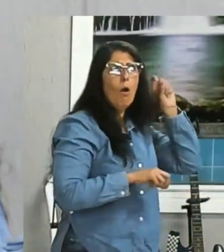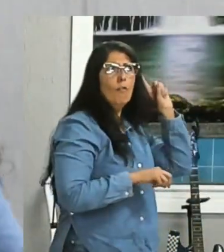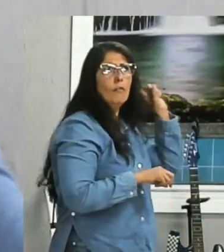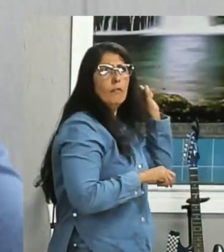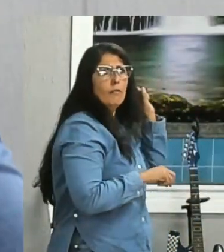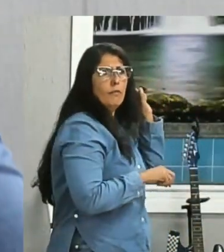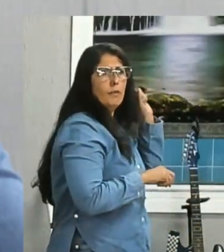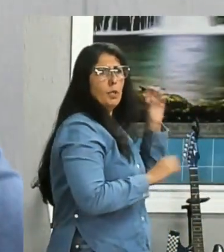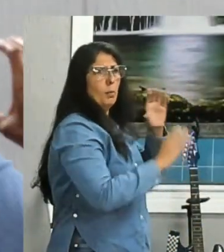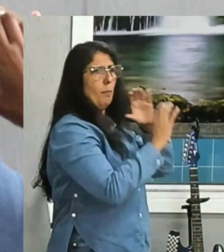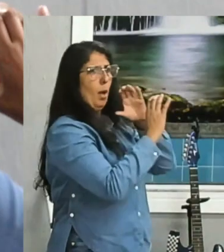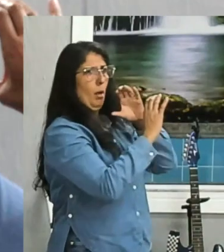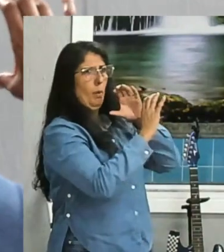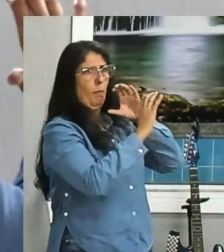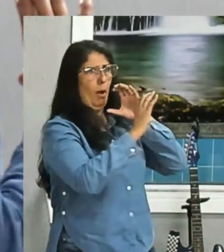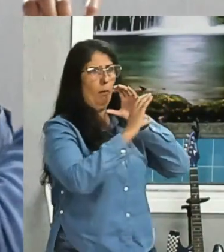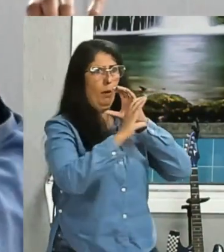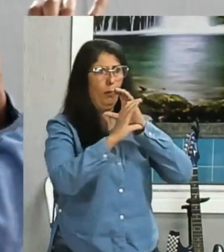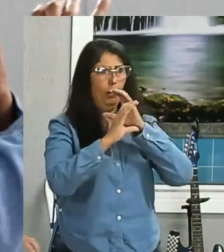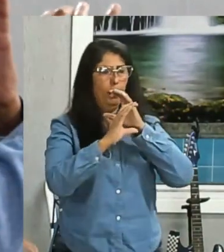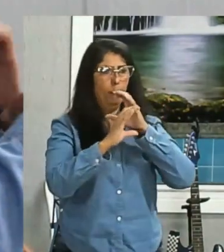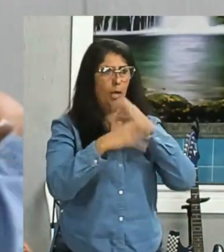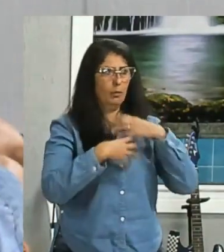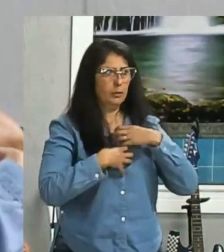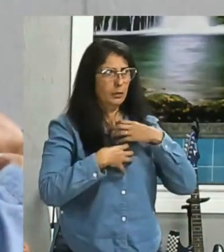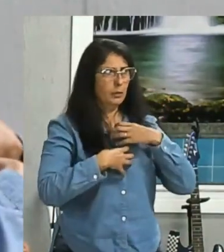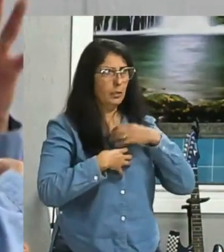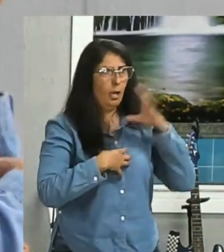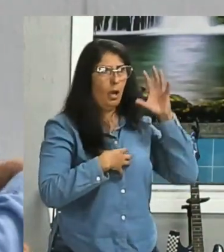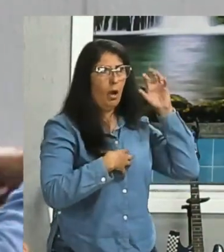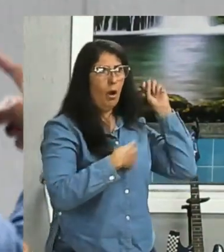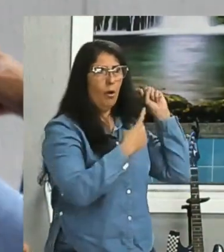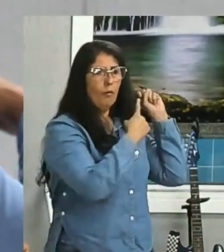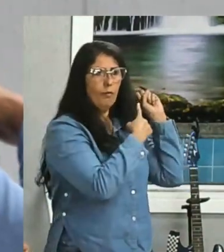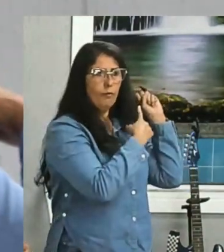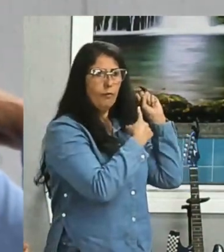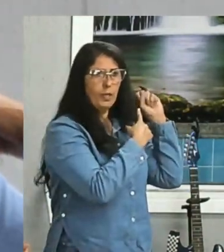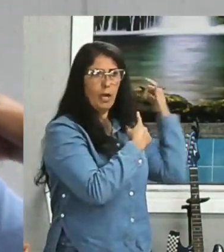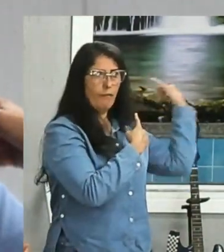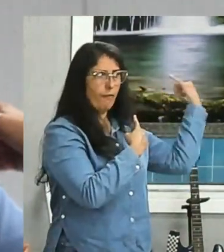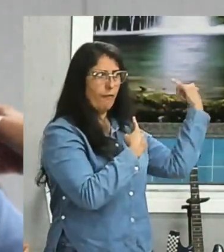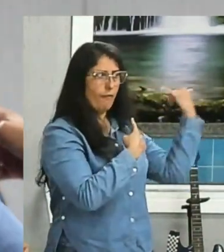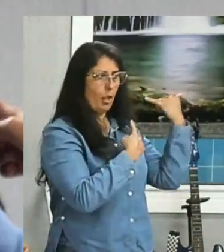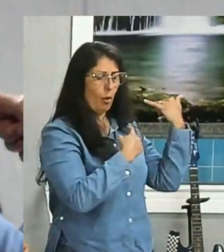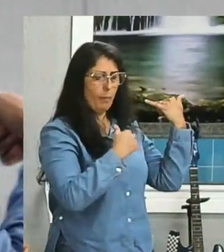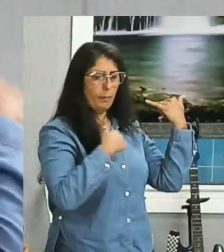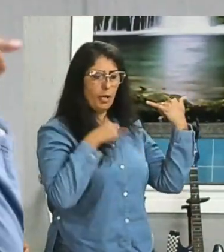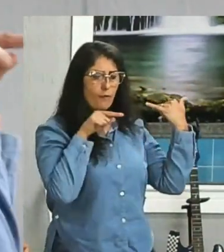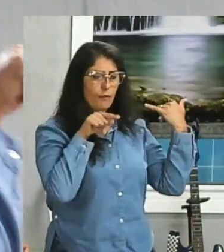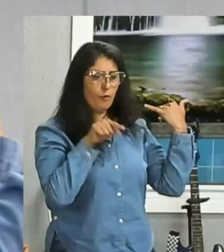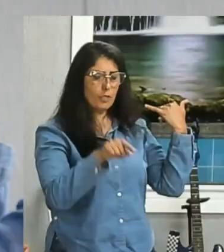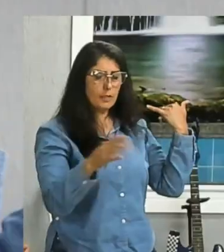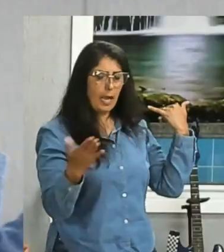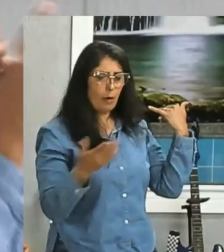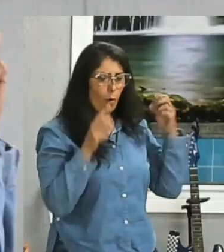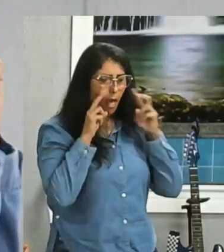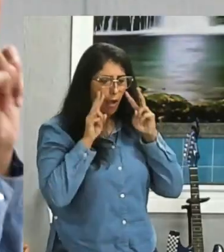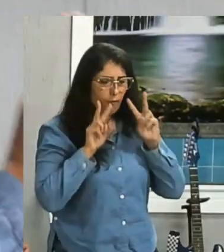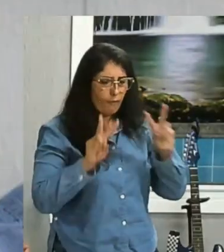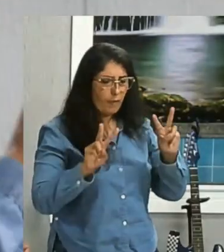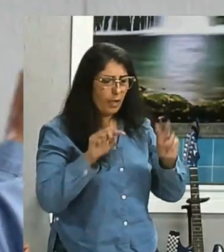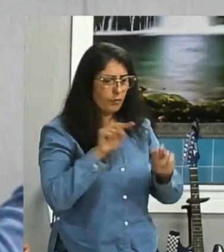de trombeta, dizendo: o que vês, escreve em livro, e manda às